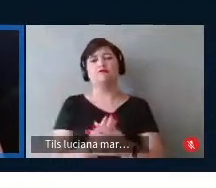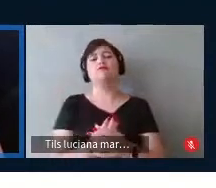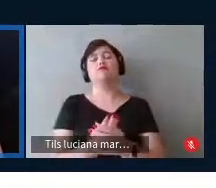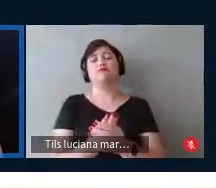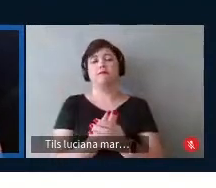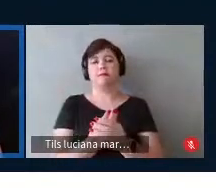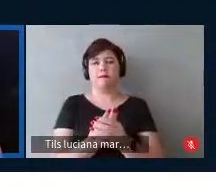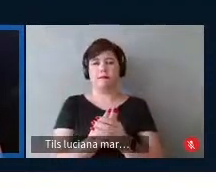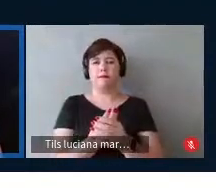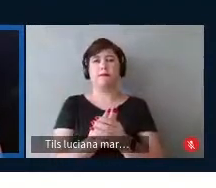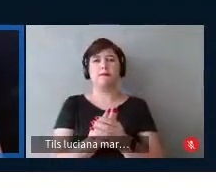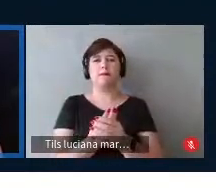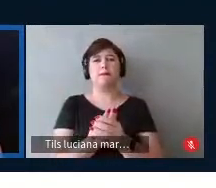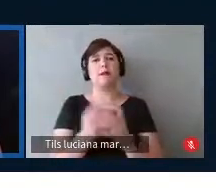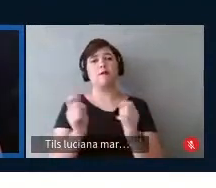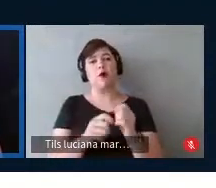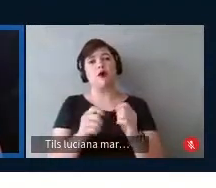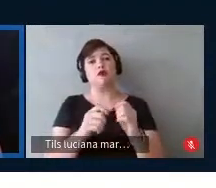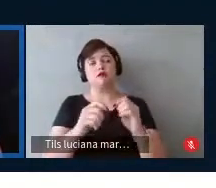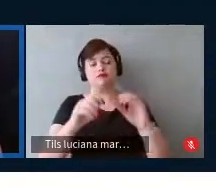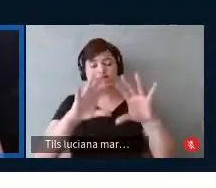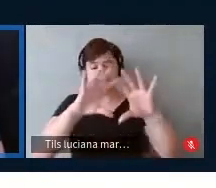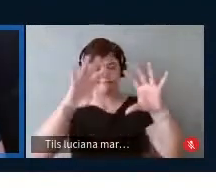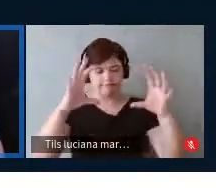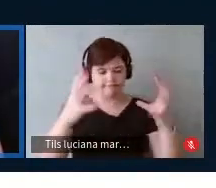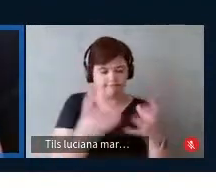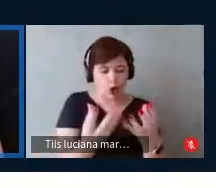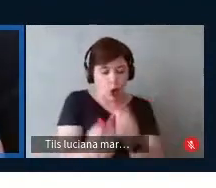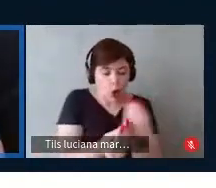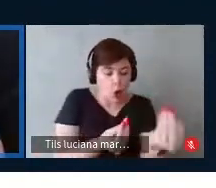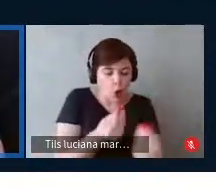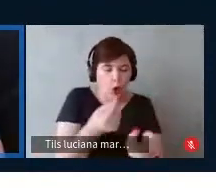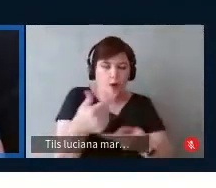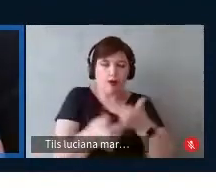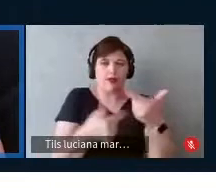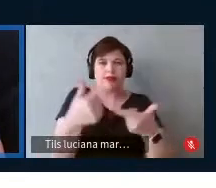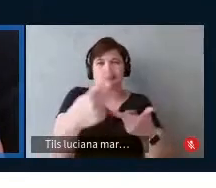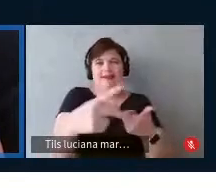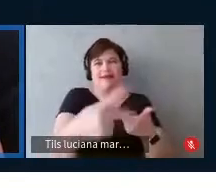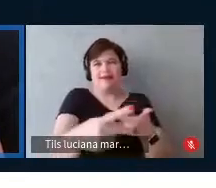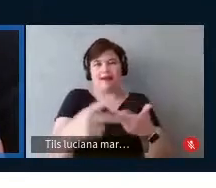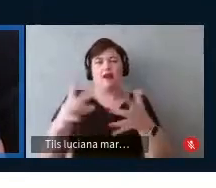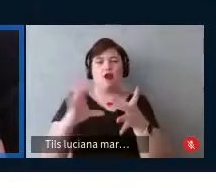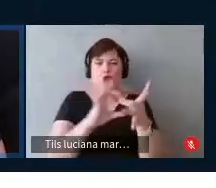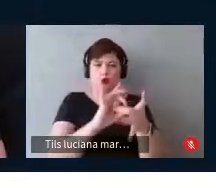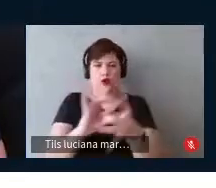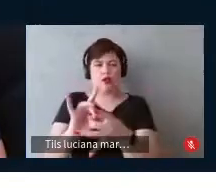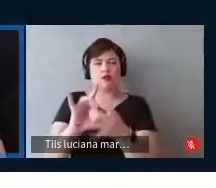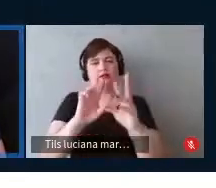possa ter uma sistematização melhor do fazer profissional dele nesses outros contextos, né?